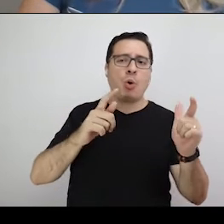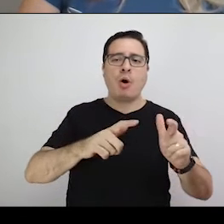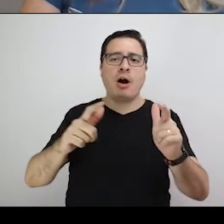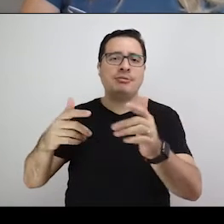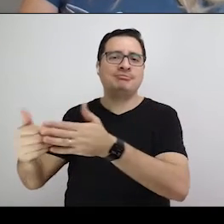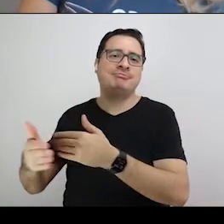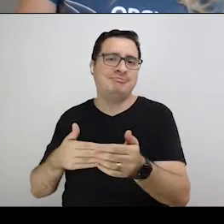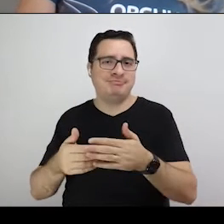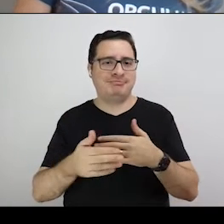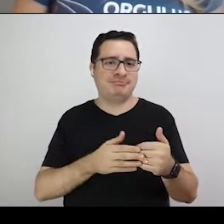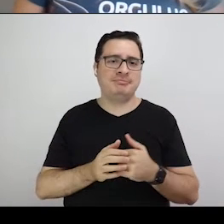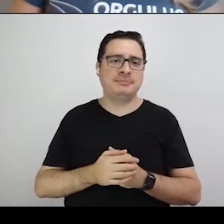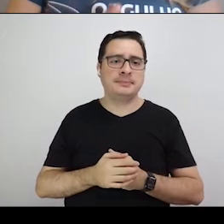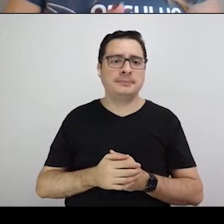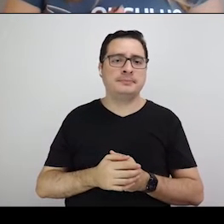ok?